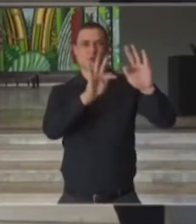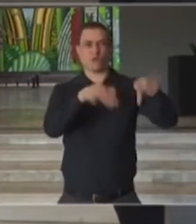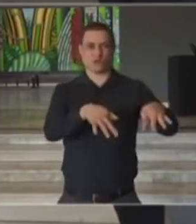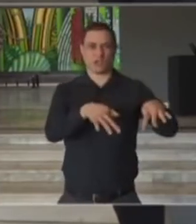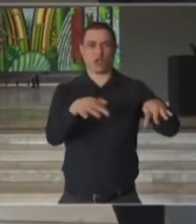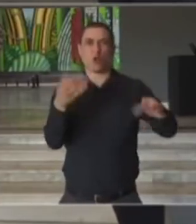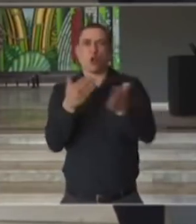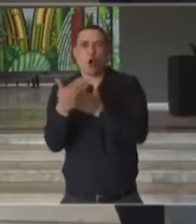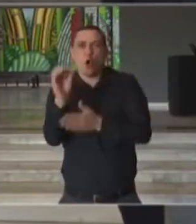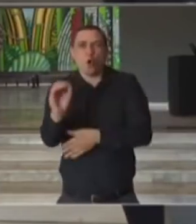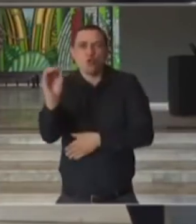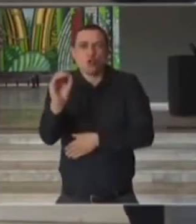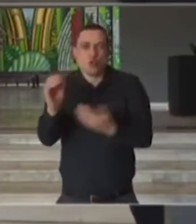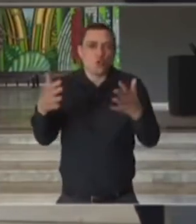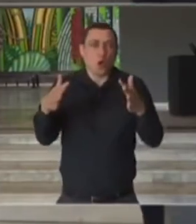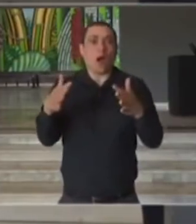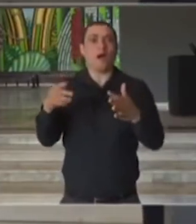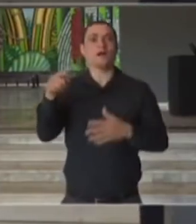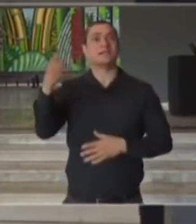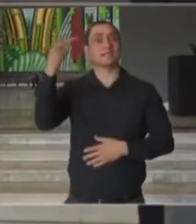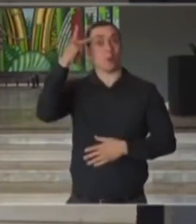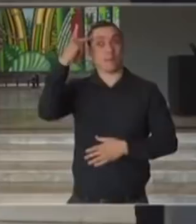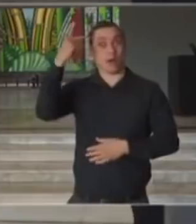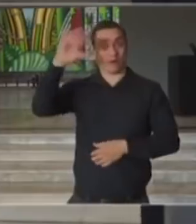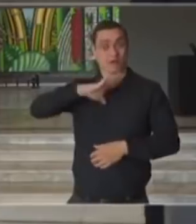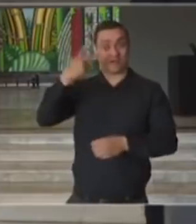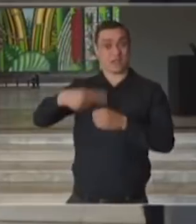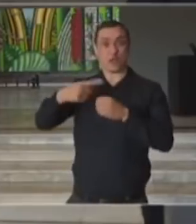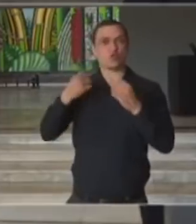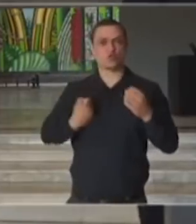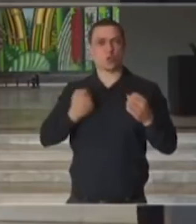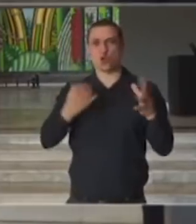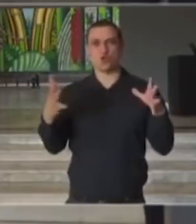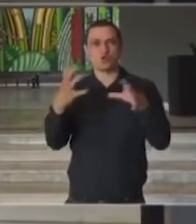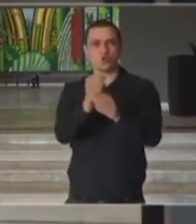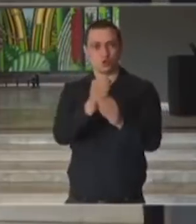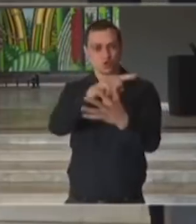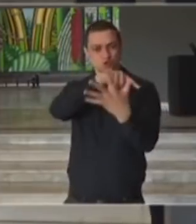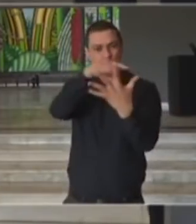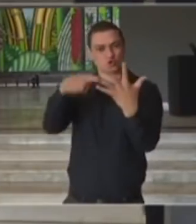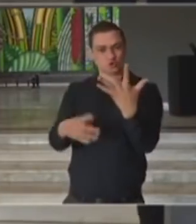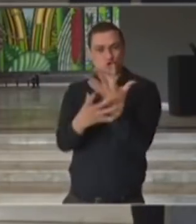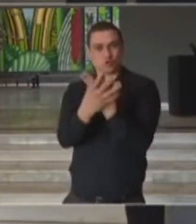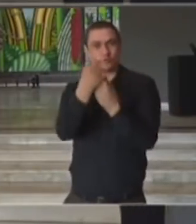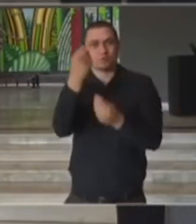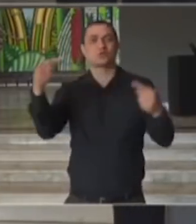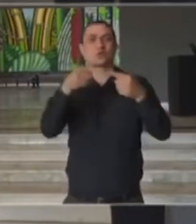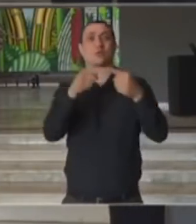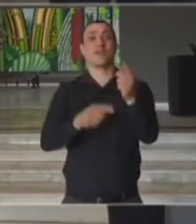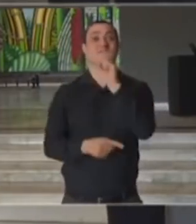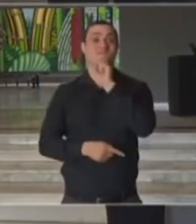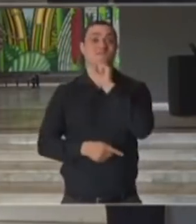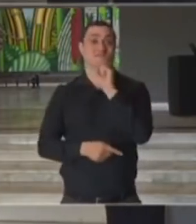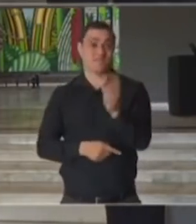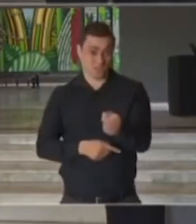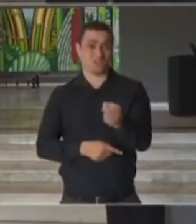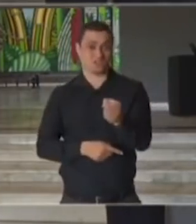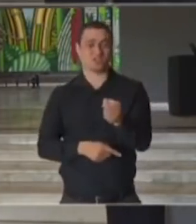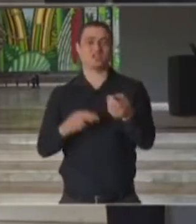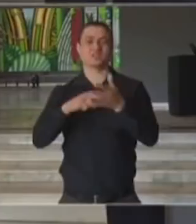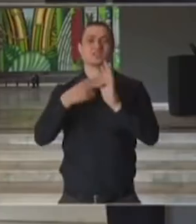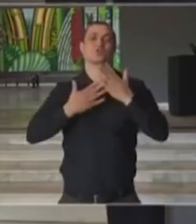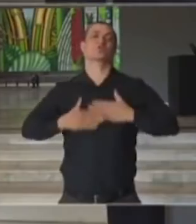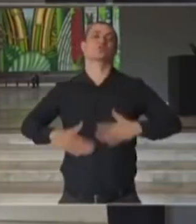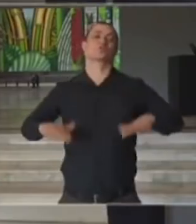os primeiros dias de outubro, para que todos os indicadores estejam todos dentro da faixa verde, com a